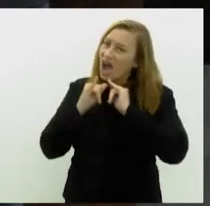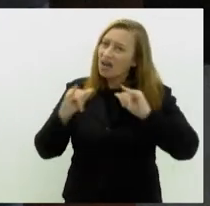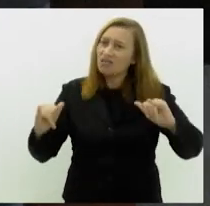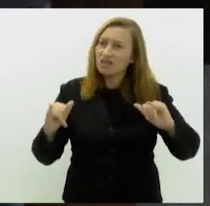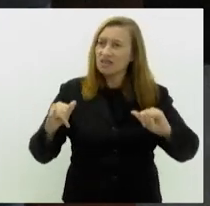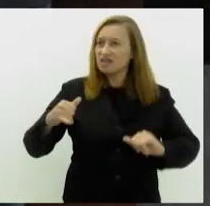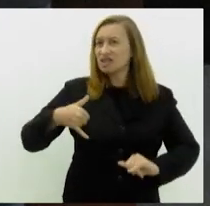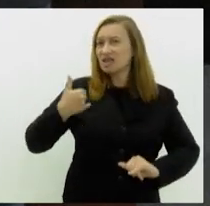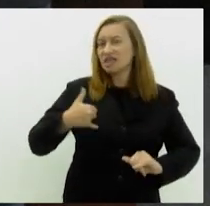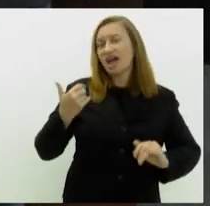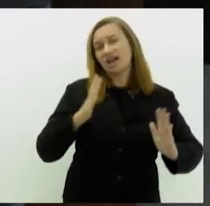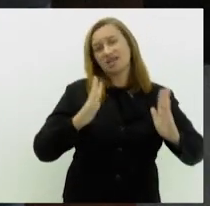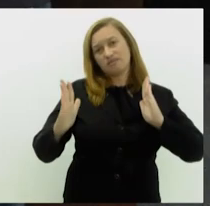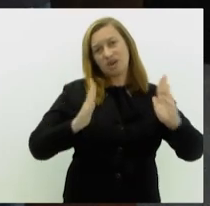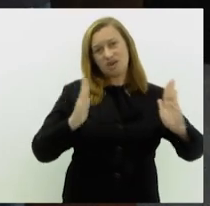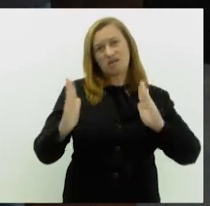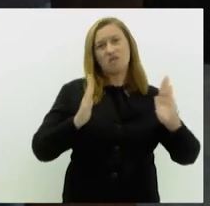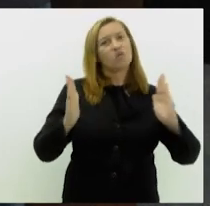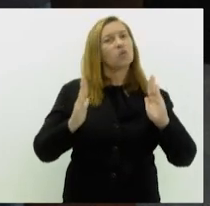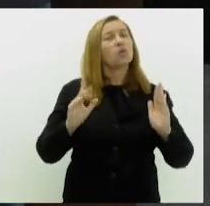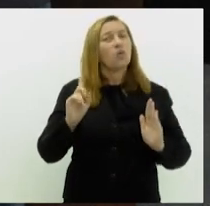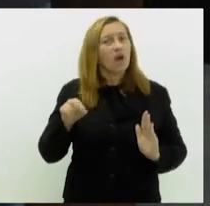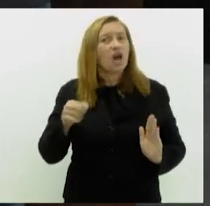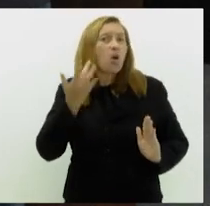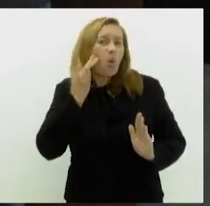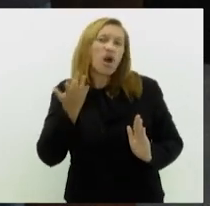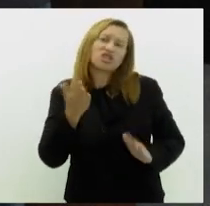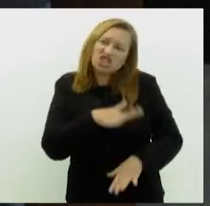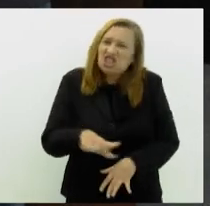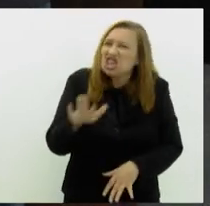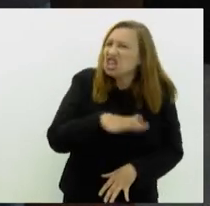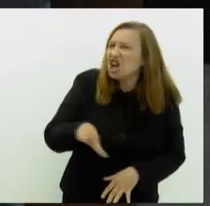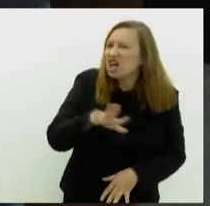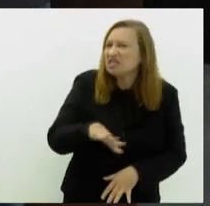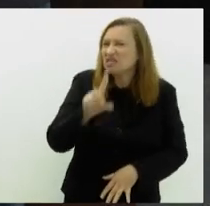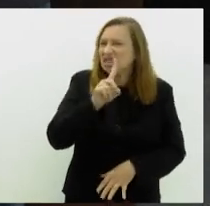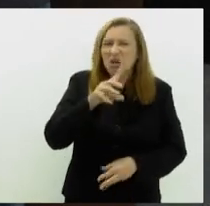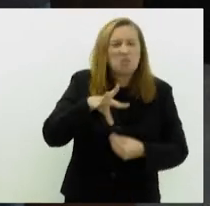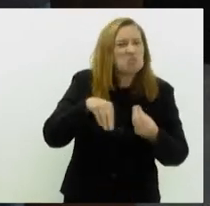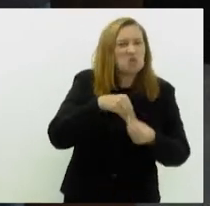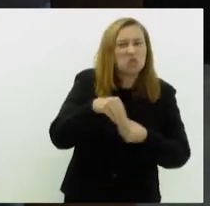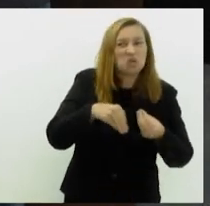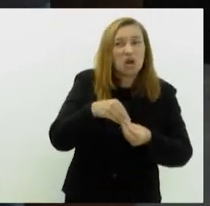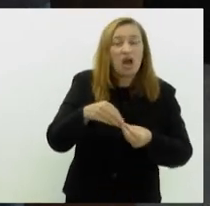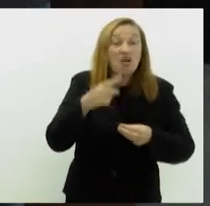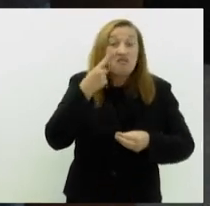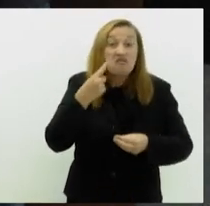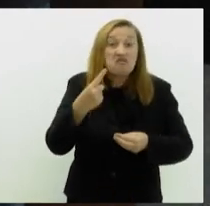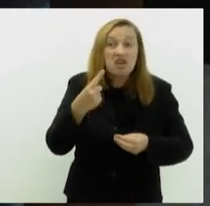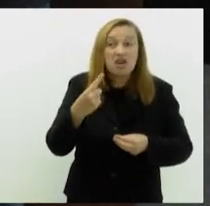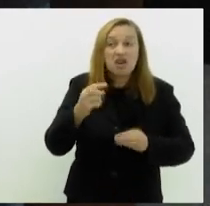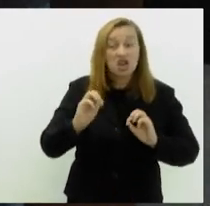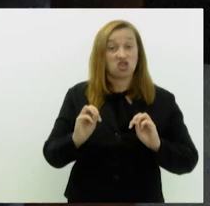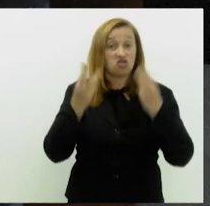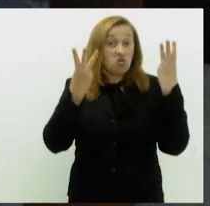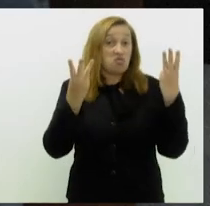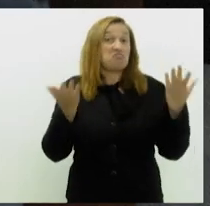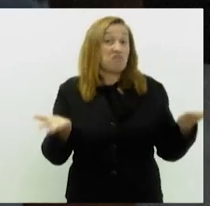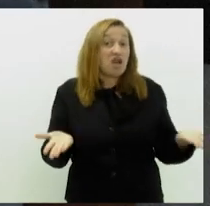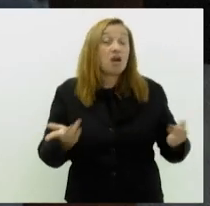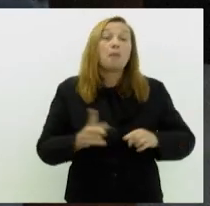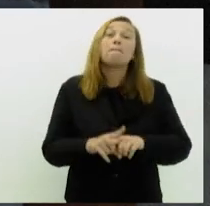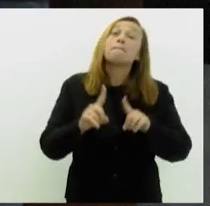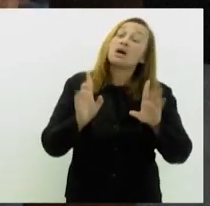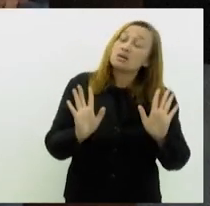classificação de idade, né? Eu acho que crianças não cabem assistir aquele show.